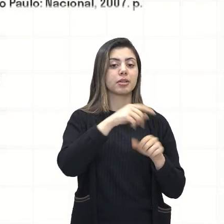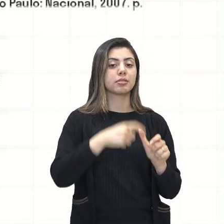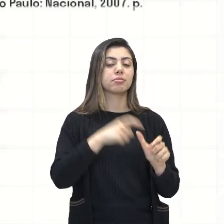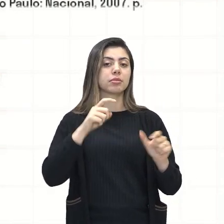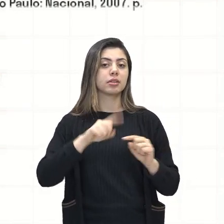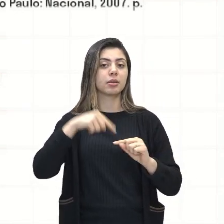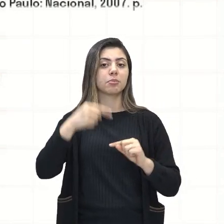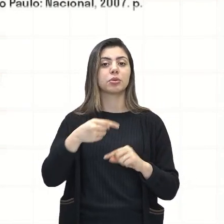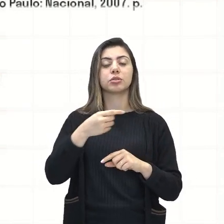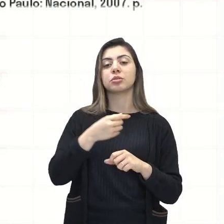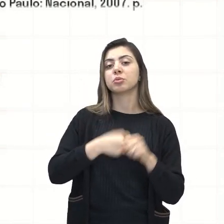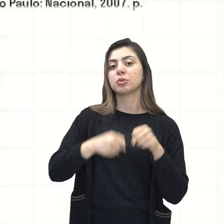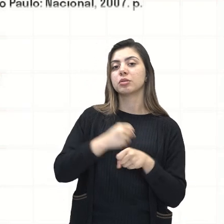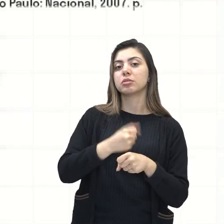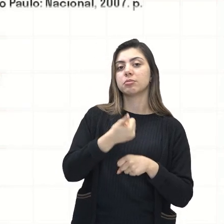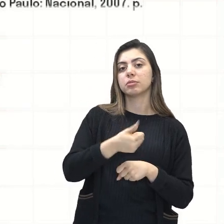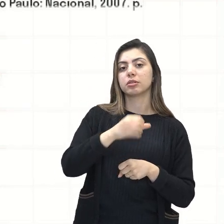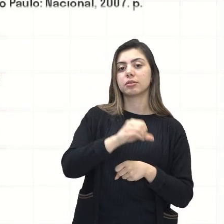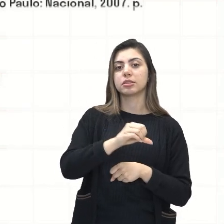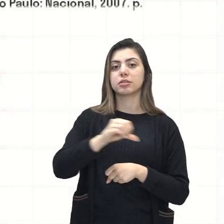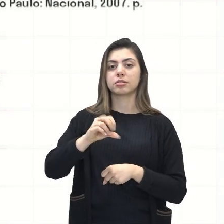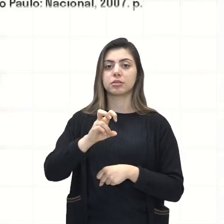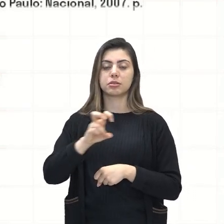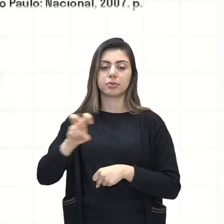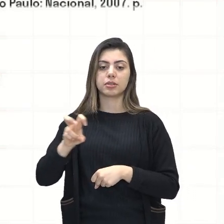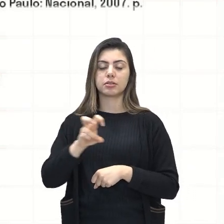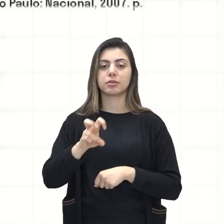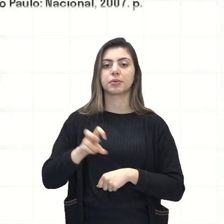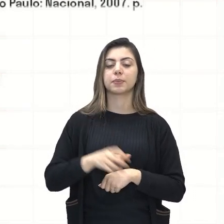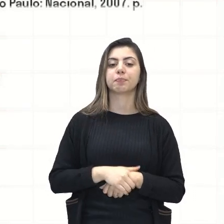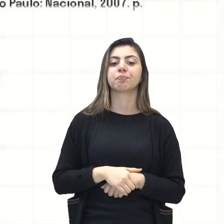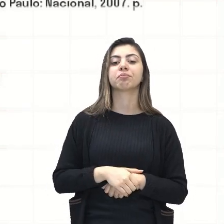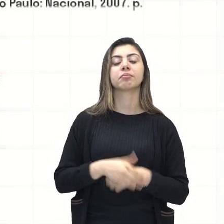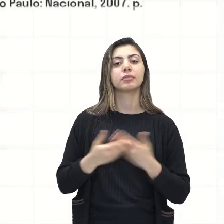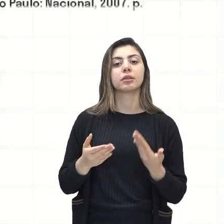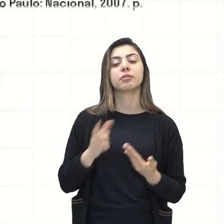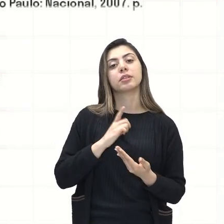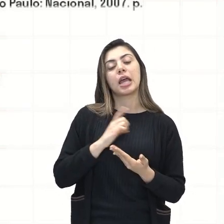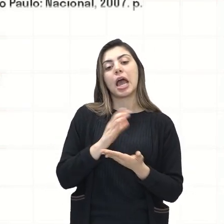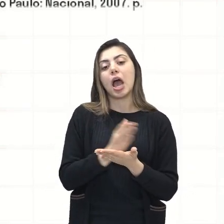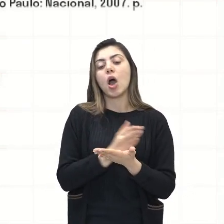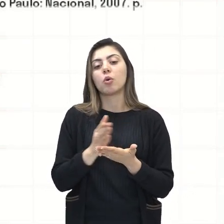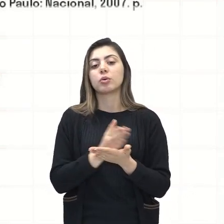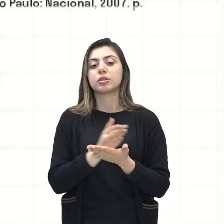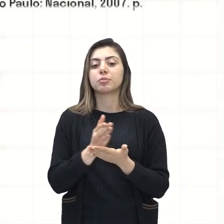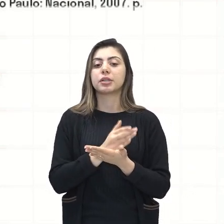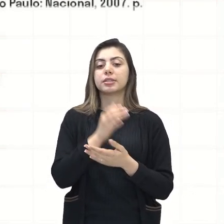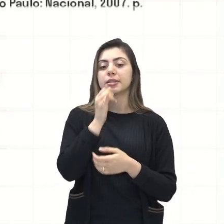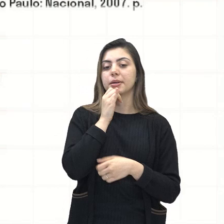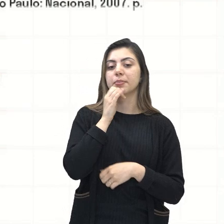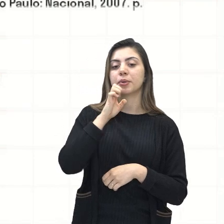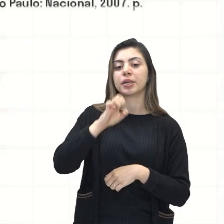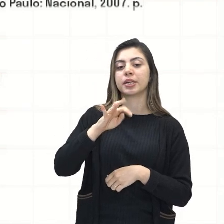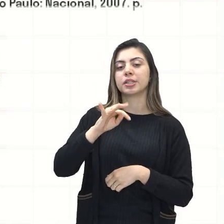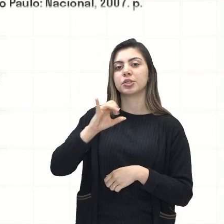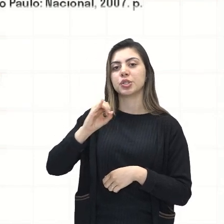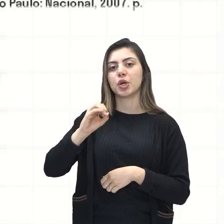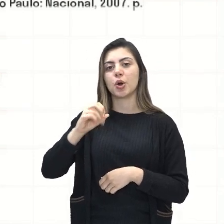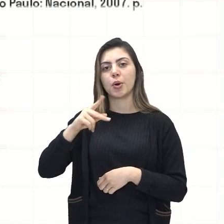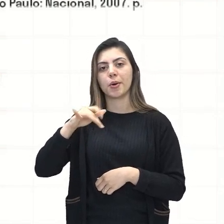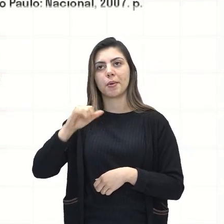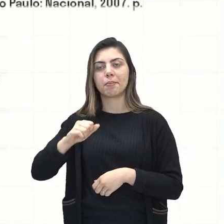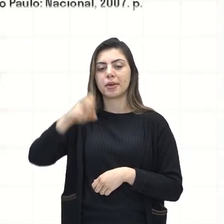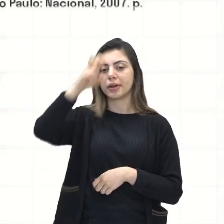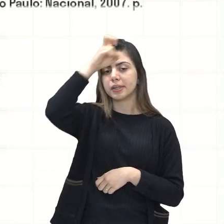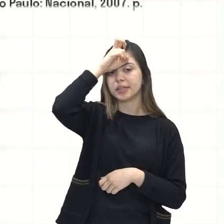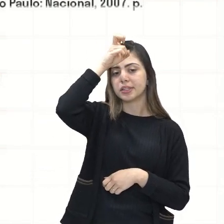após 1955. Temos aqui algumas exceções, como é o caso da Etiópia, do Egito, da Líbia,